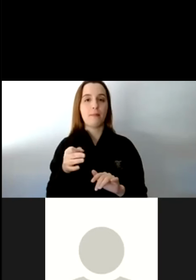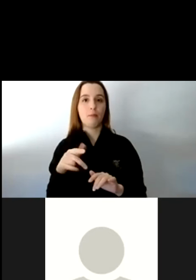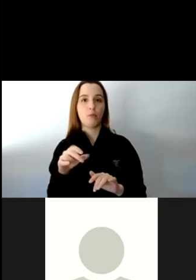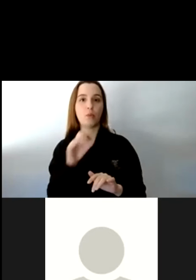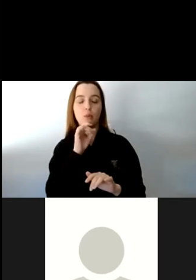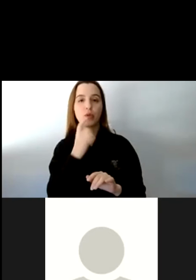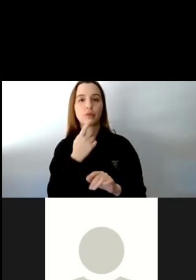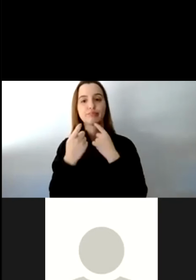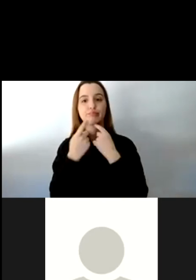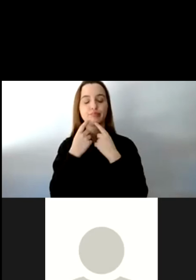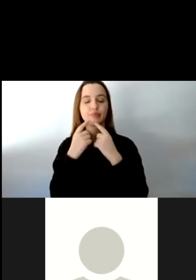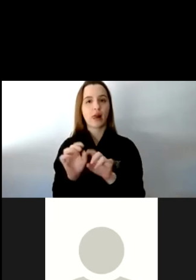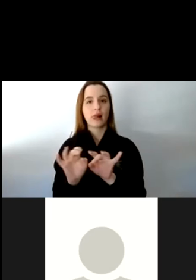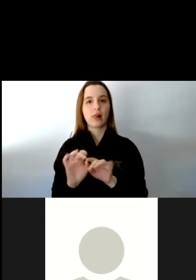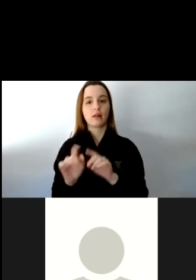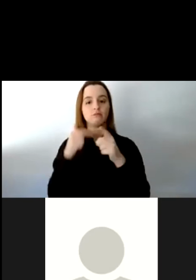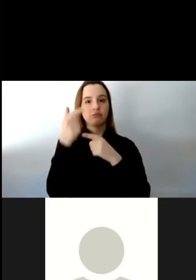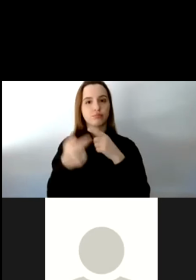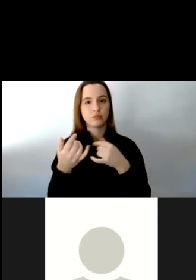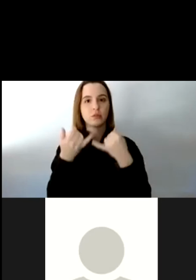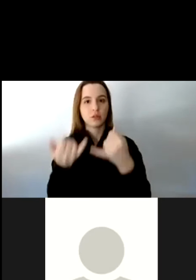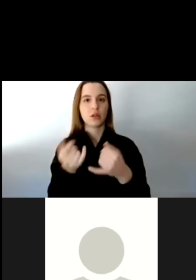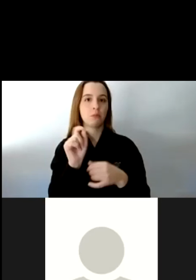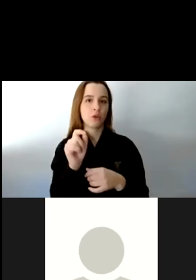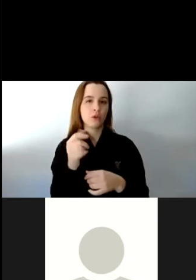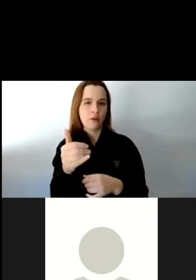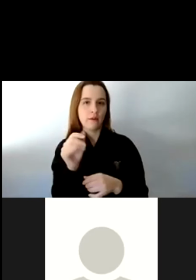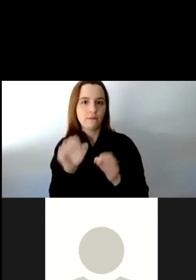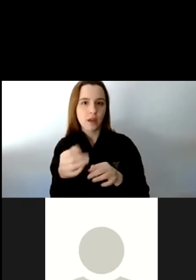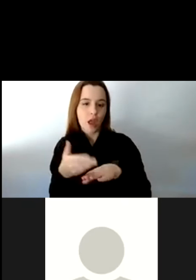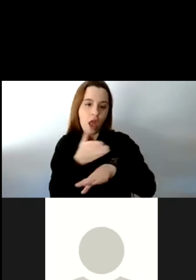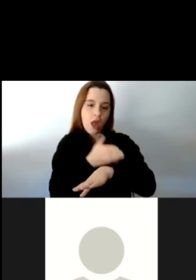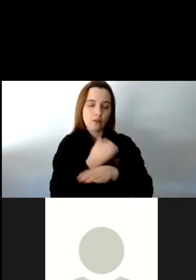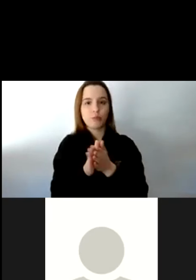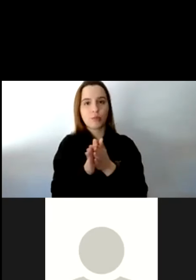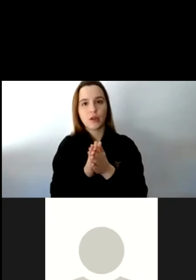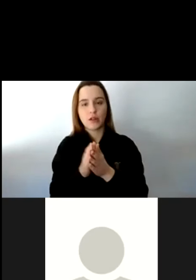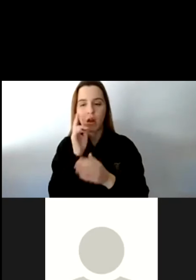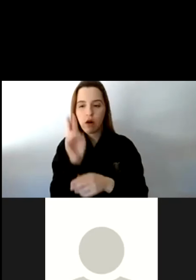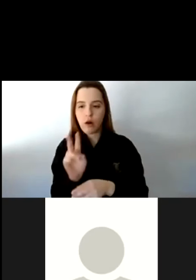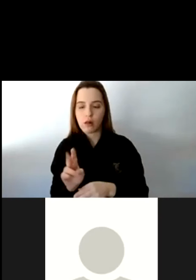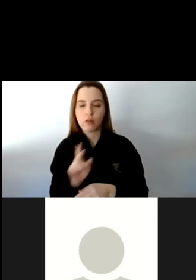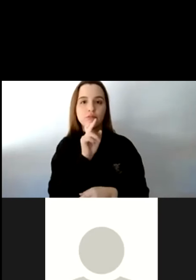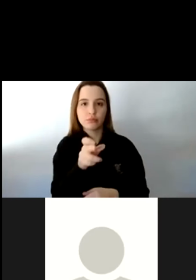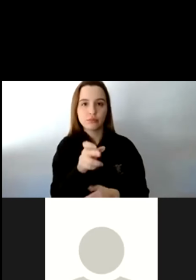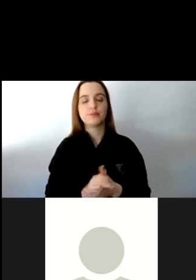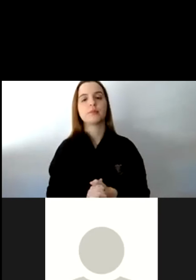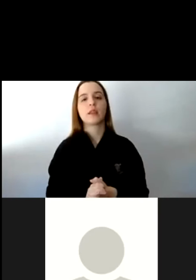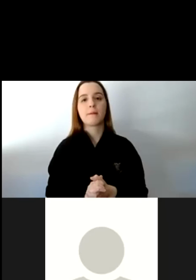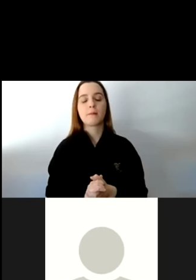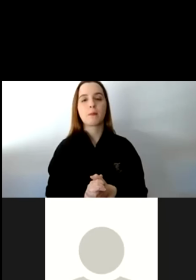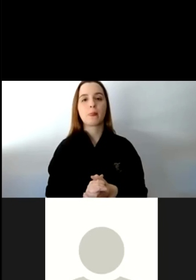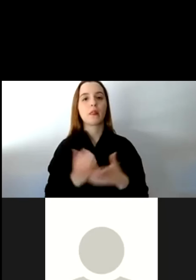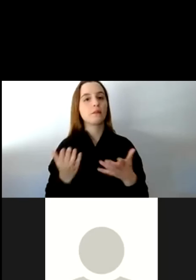que procuraremos responder nos minutos finais de discussão. E cabe-me a mim